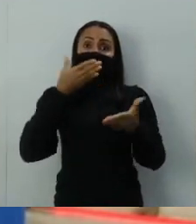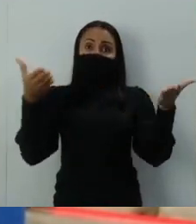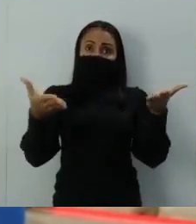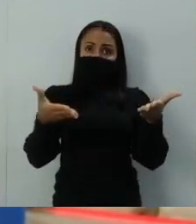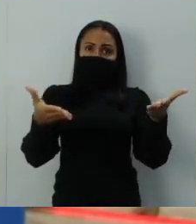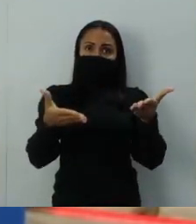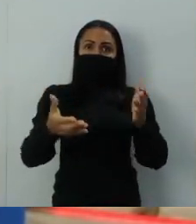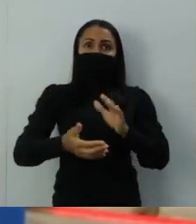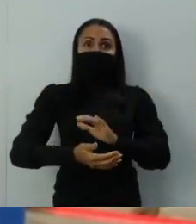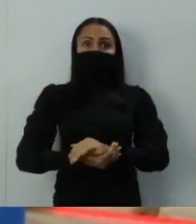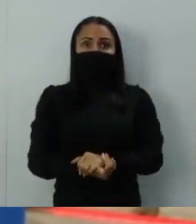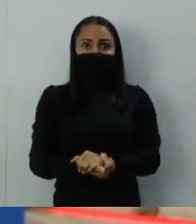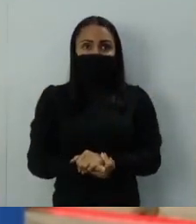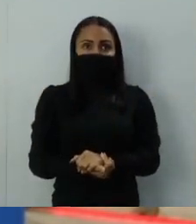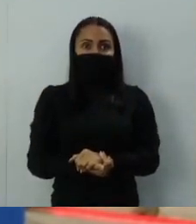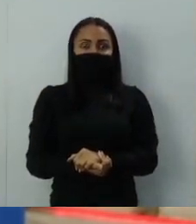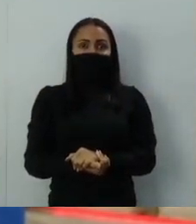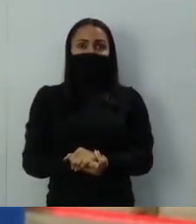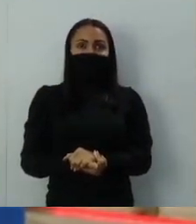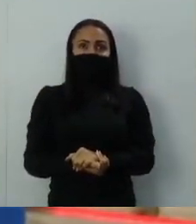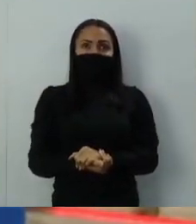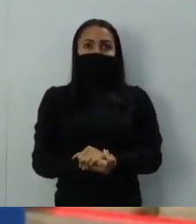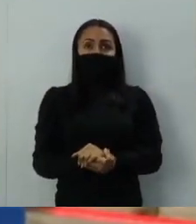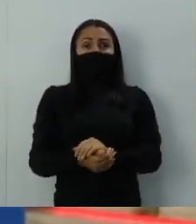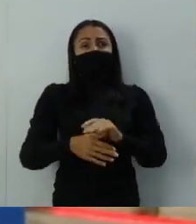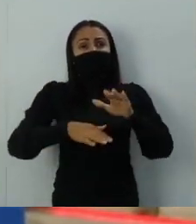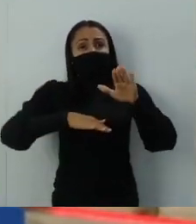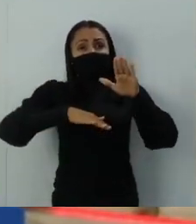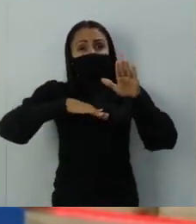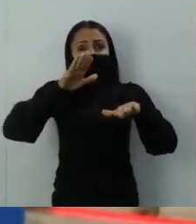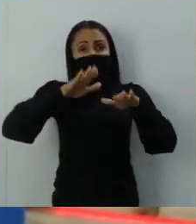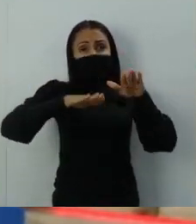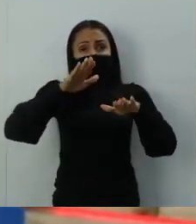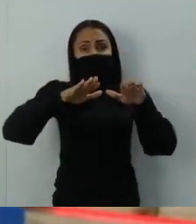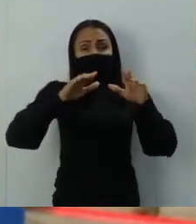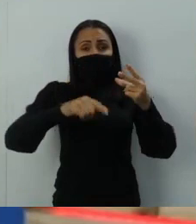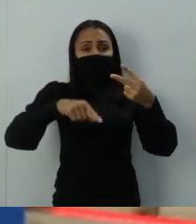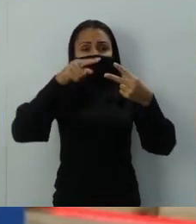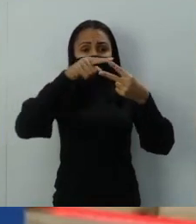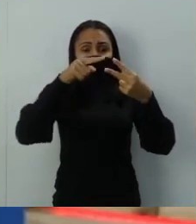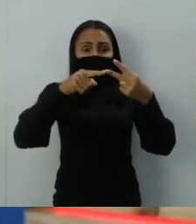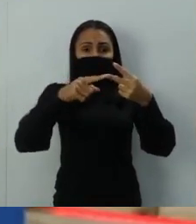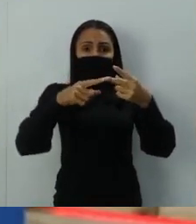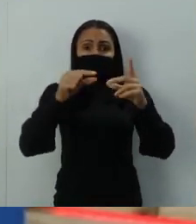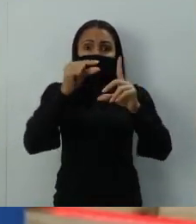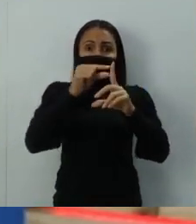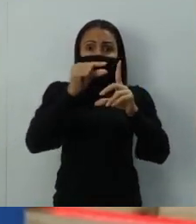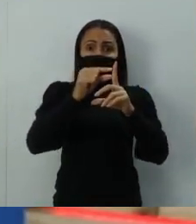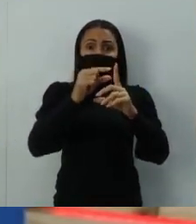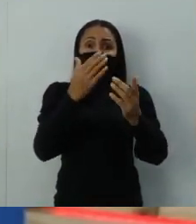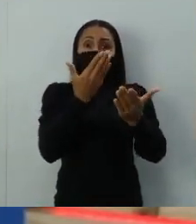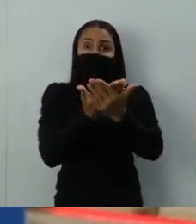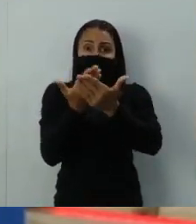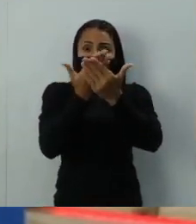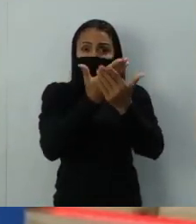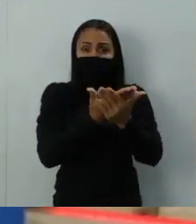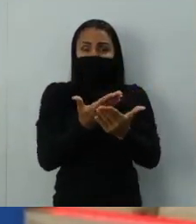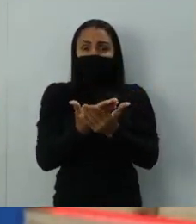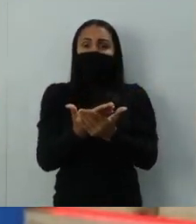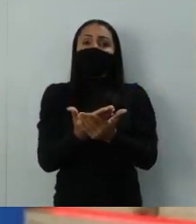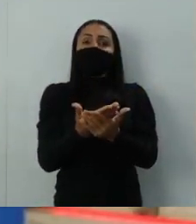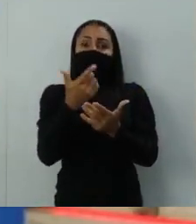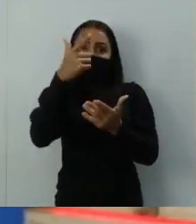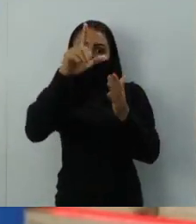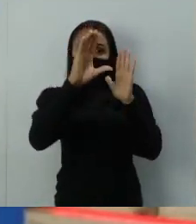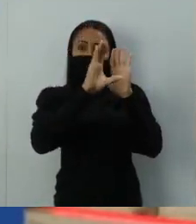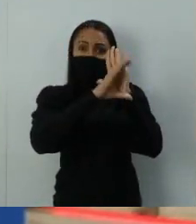Ideologia, talvez assim, as duas outras palavras que nós vamos estudar hoje, dois outros conceitos, comunicação e